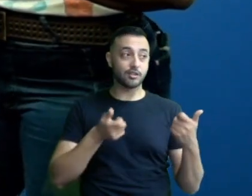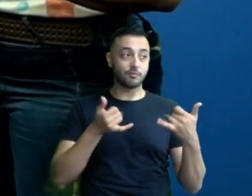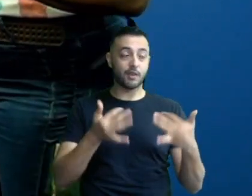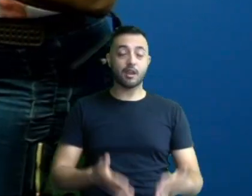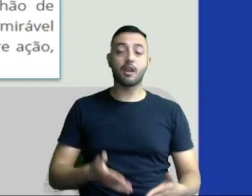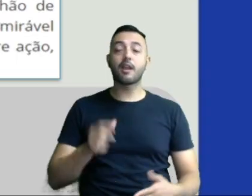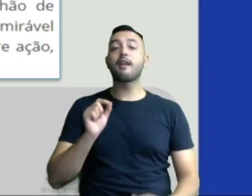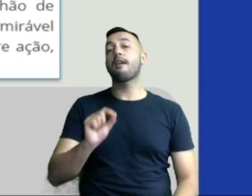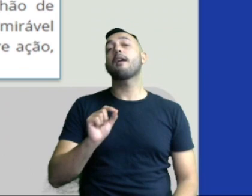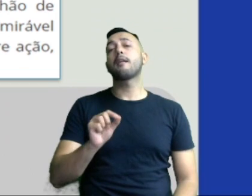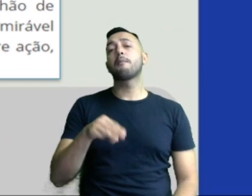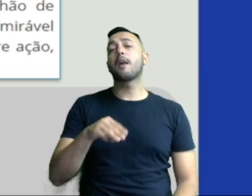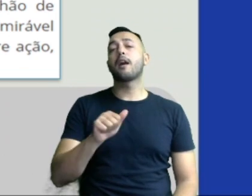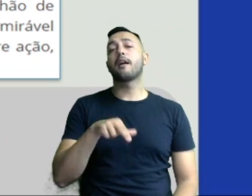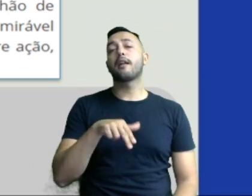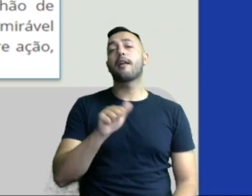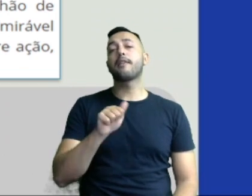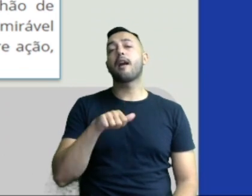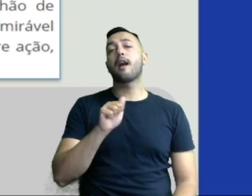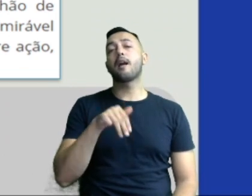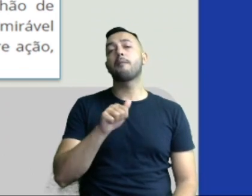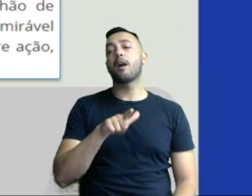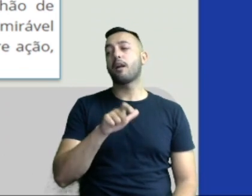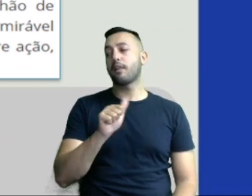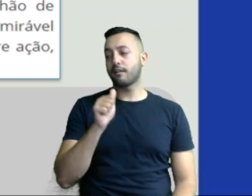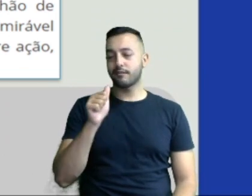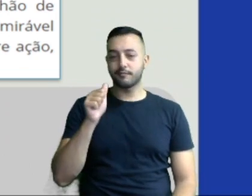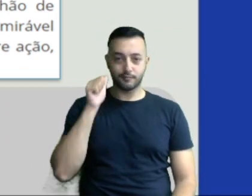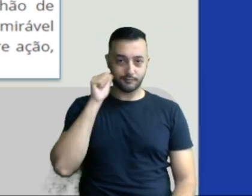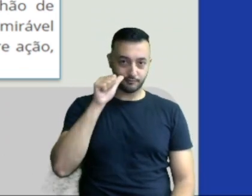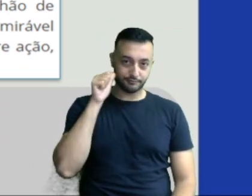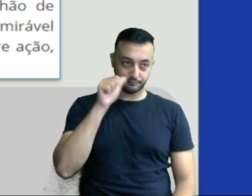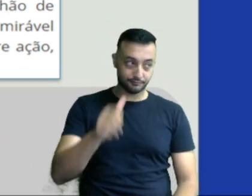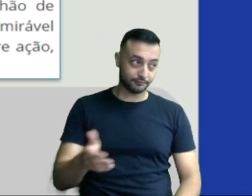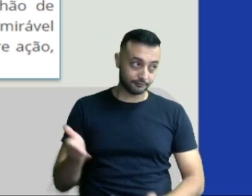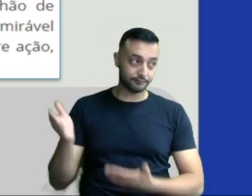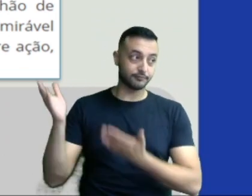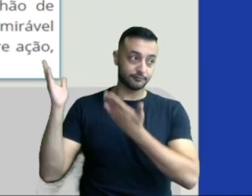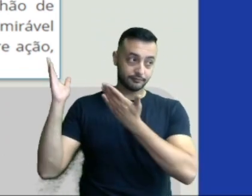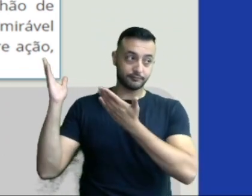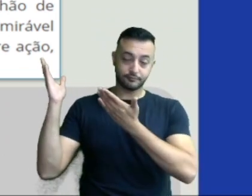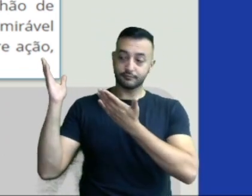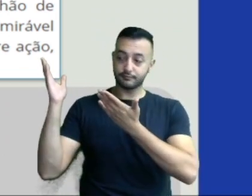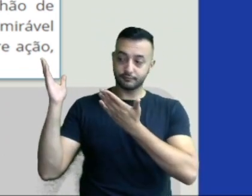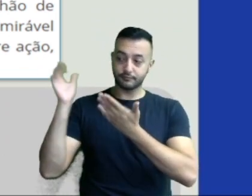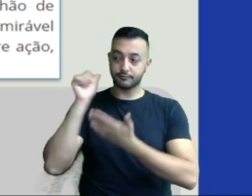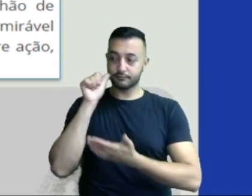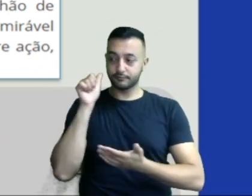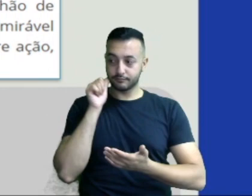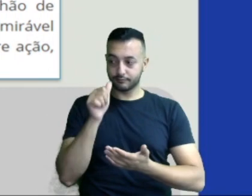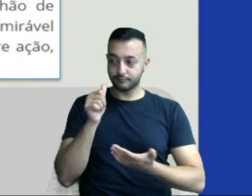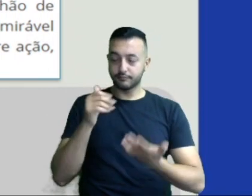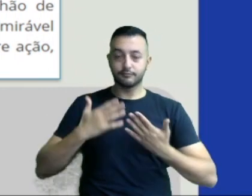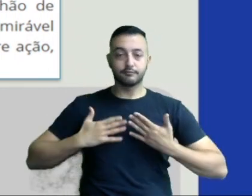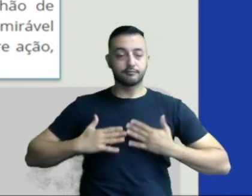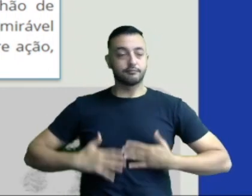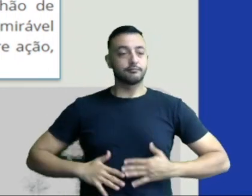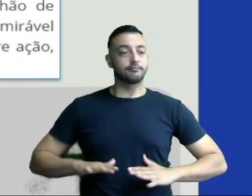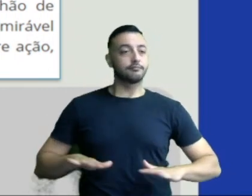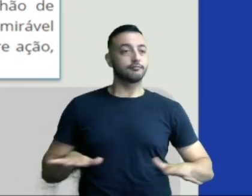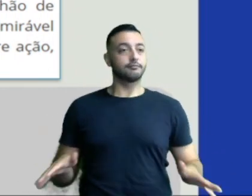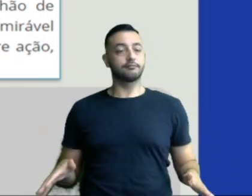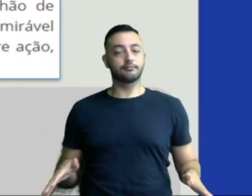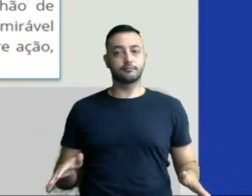Malha, tá? Nessa reportagem. Então, à esquerda aí você vê Mariana Malha, tá? Essa jovem aí. E